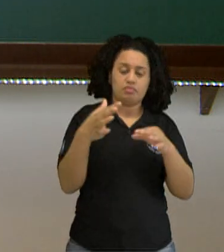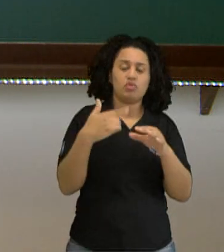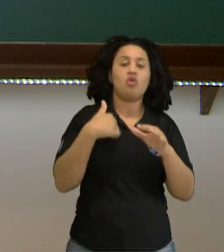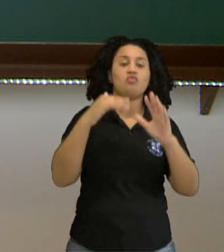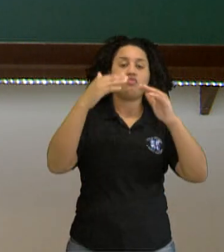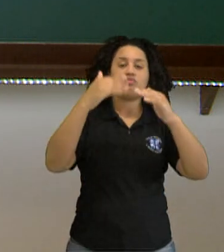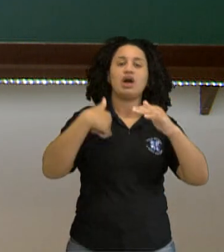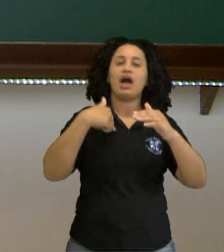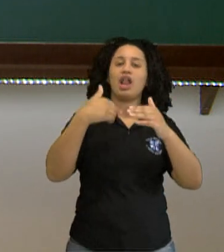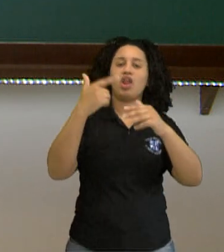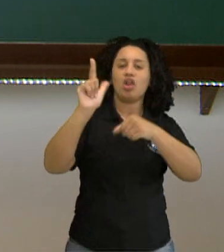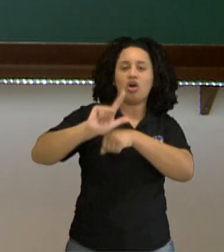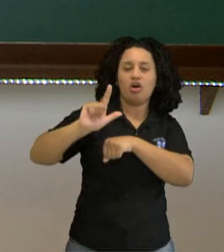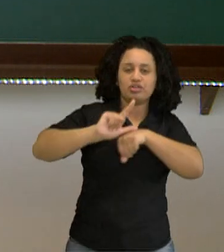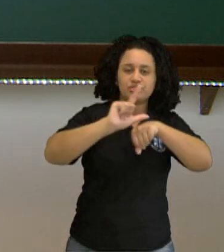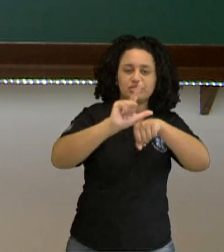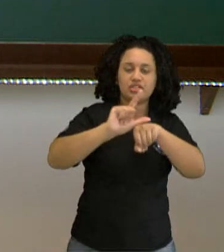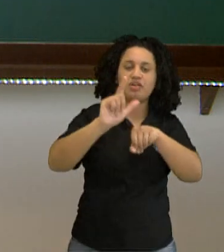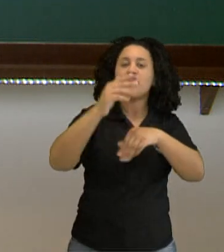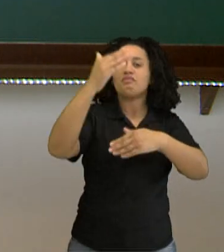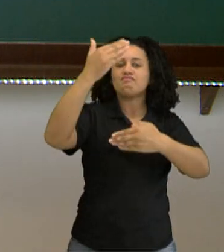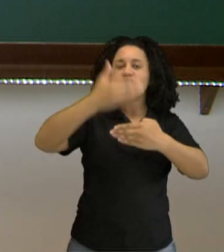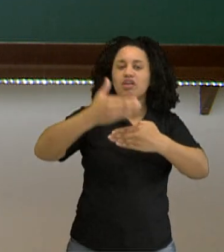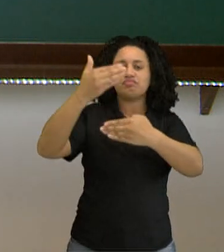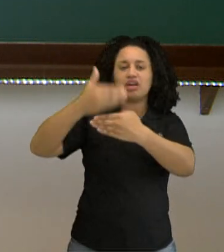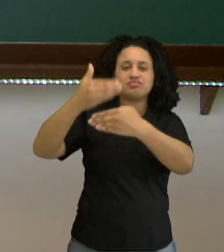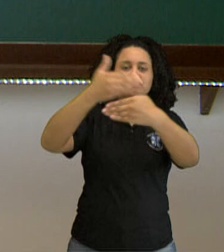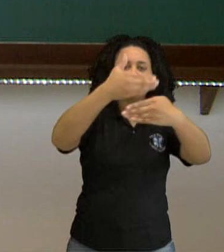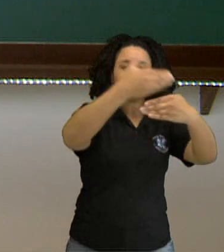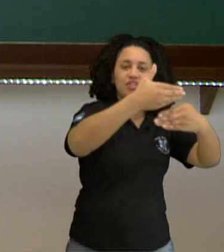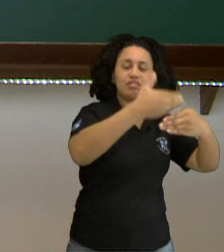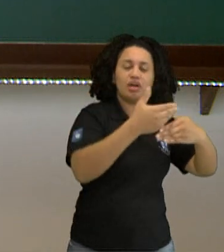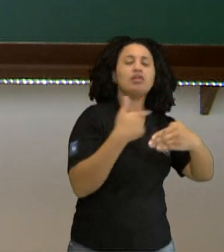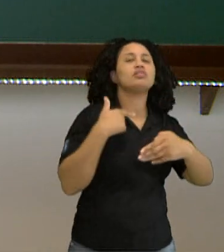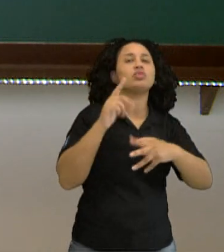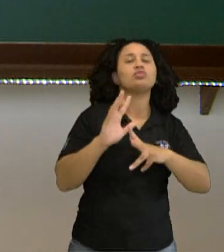Então, esses são pequenos costumes que às vezes a gente consegue compreender algumas